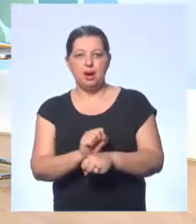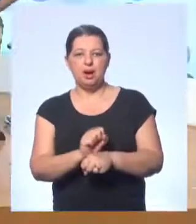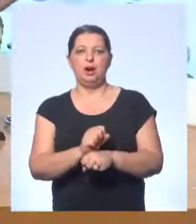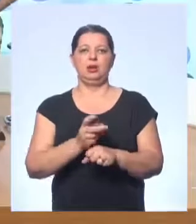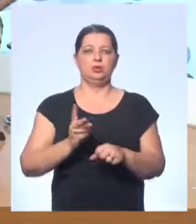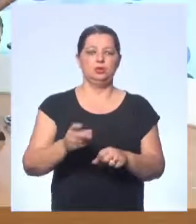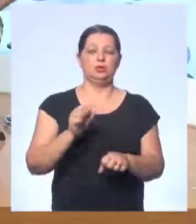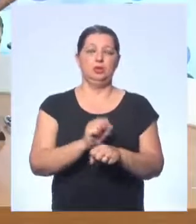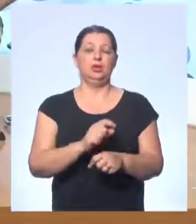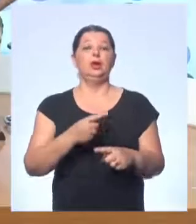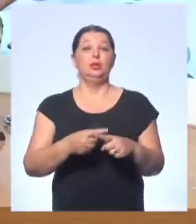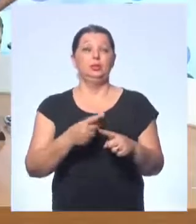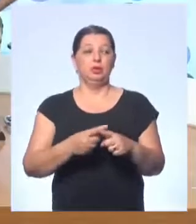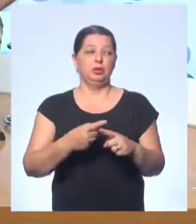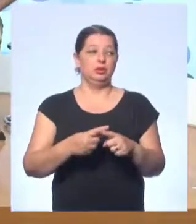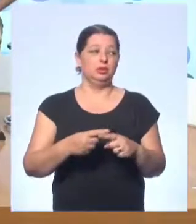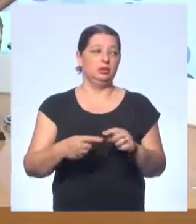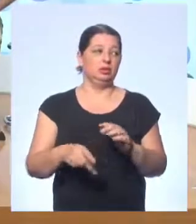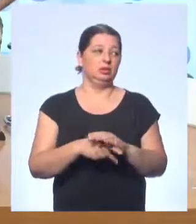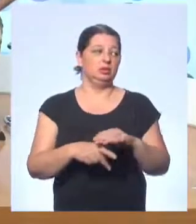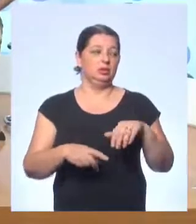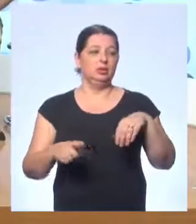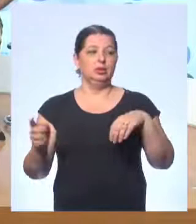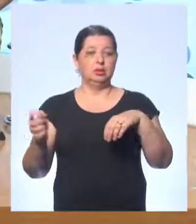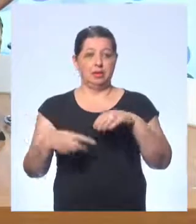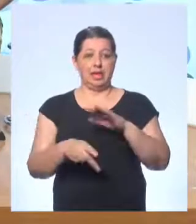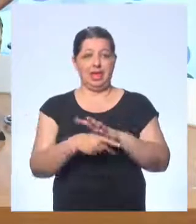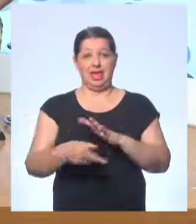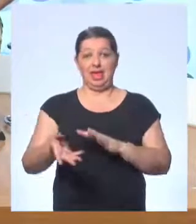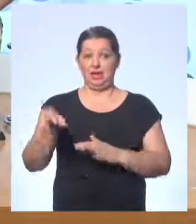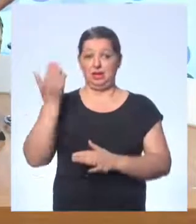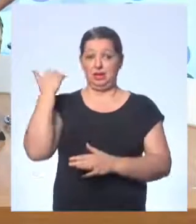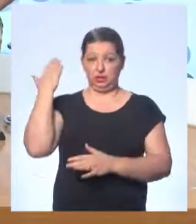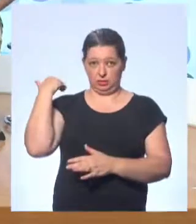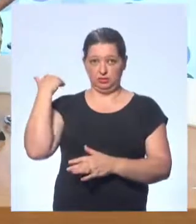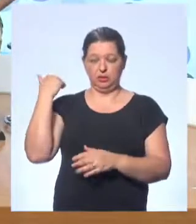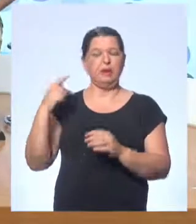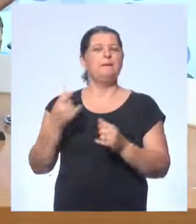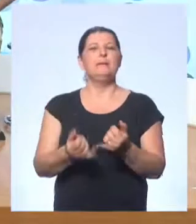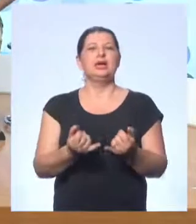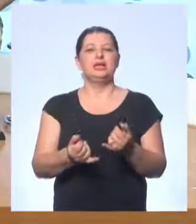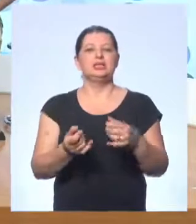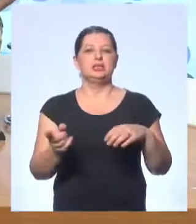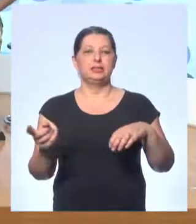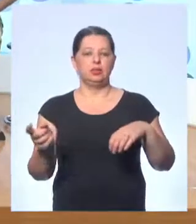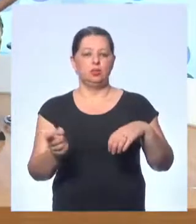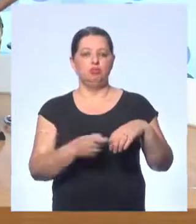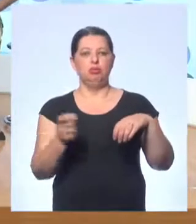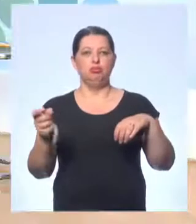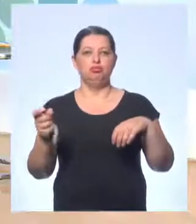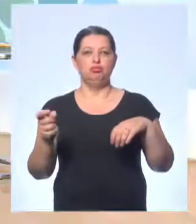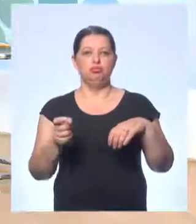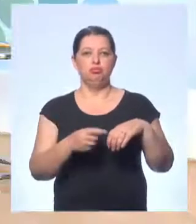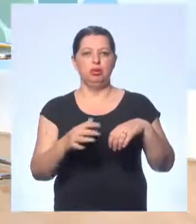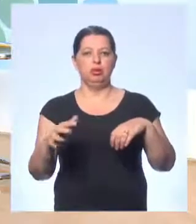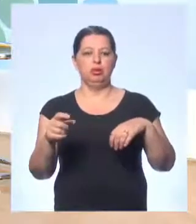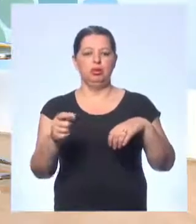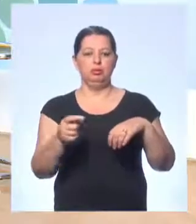intervalo proibido, era o trítono, porque era o diabolos em música. Então, olha só que coisa louca, né?